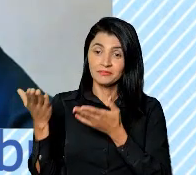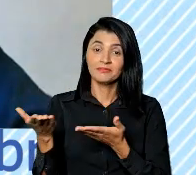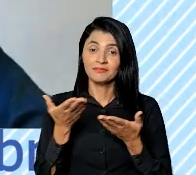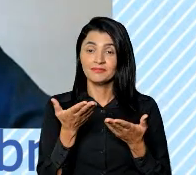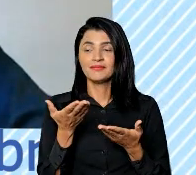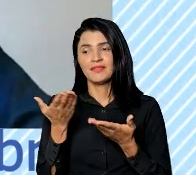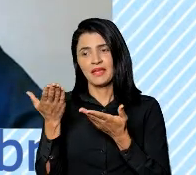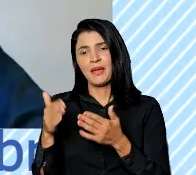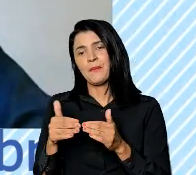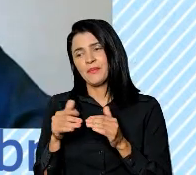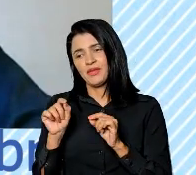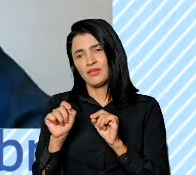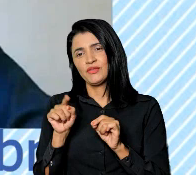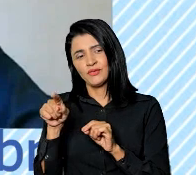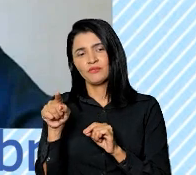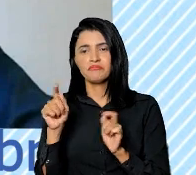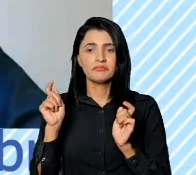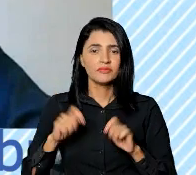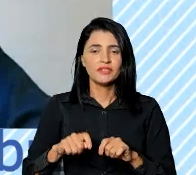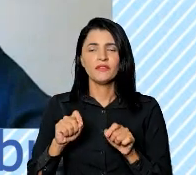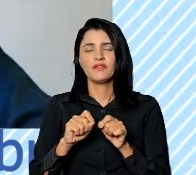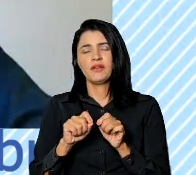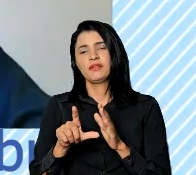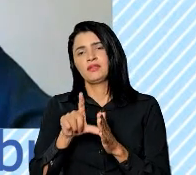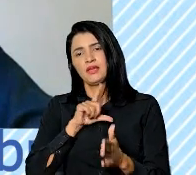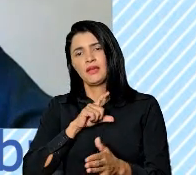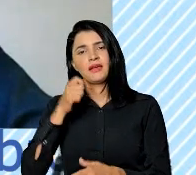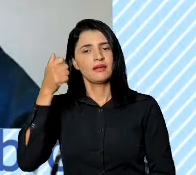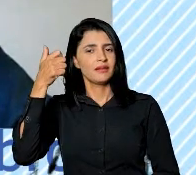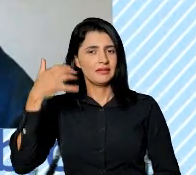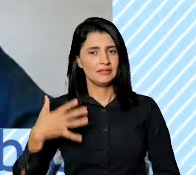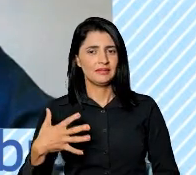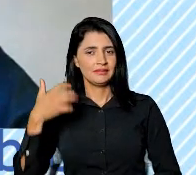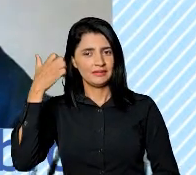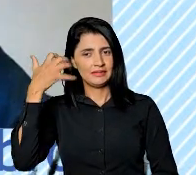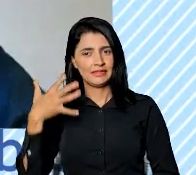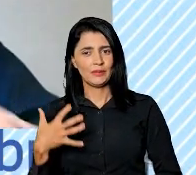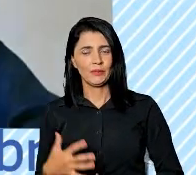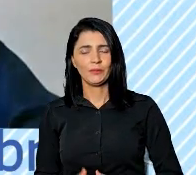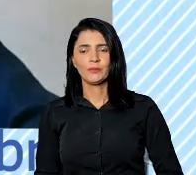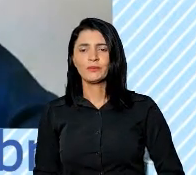peço só que, se possível, faça a sua audiodescrição.